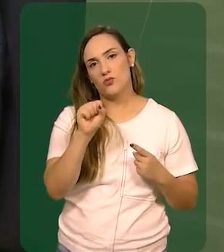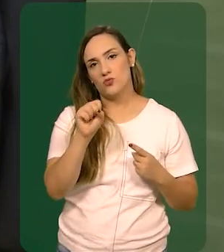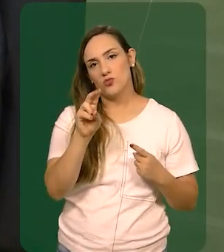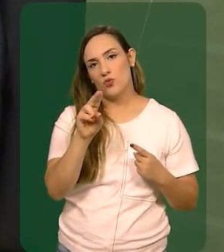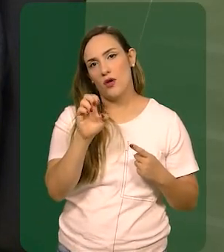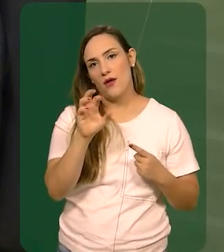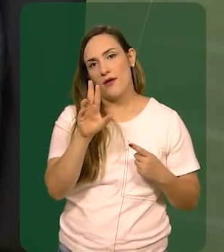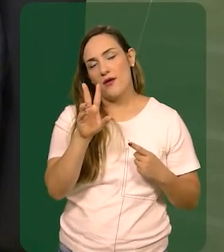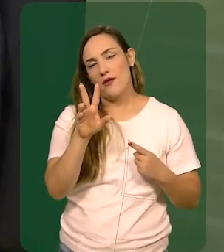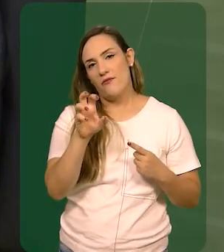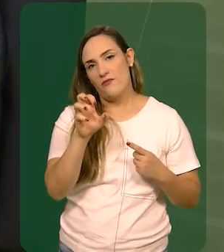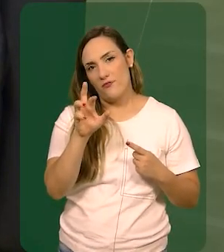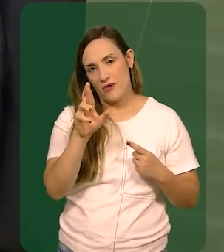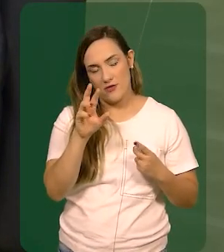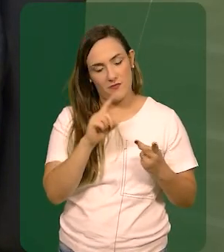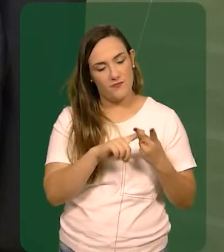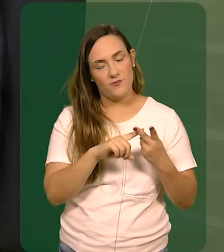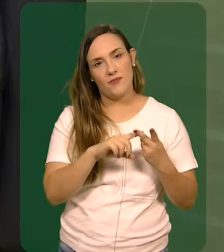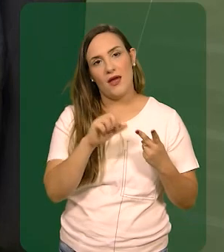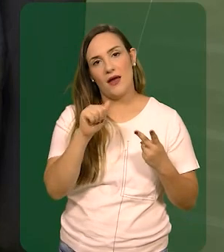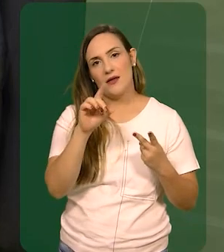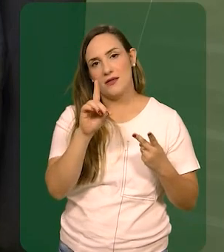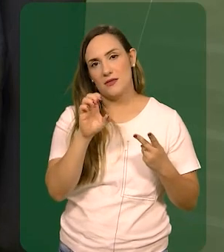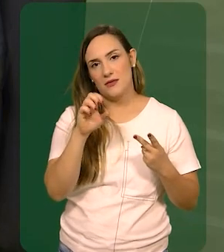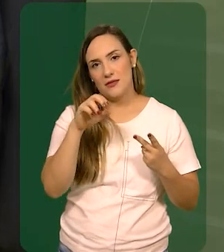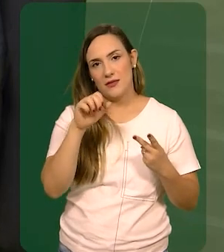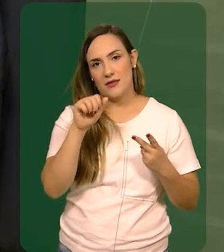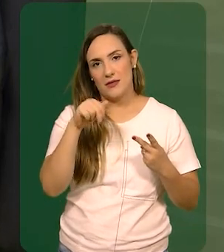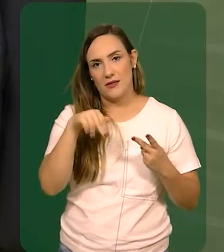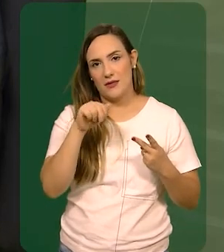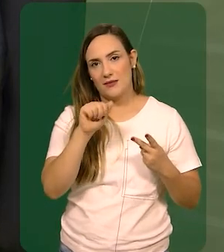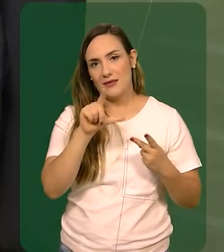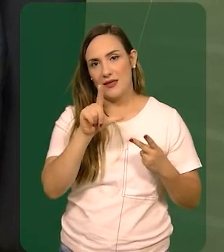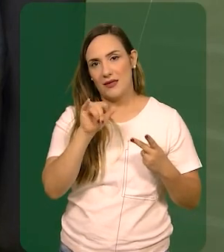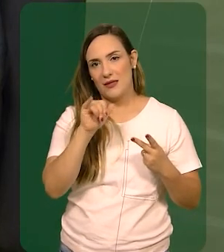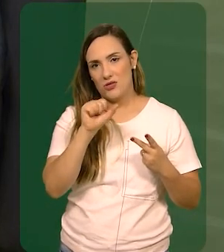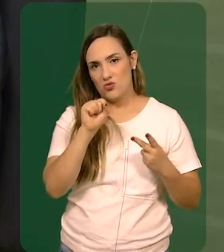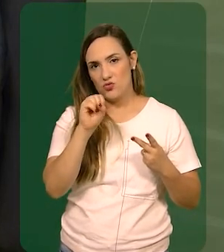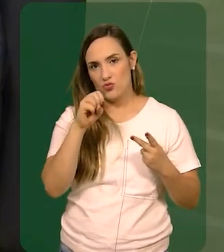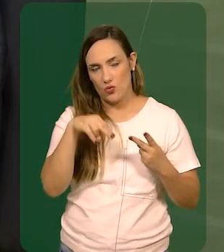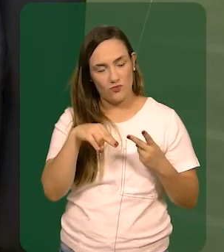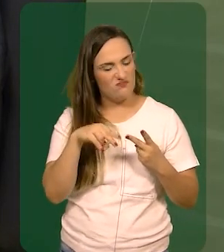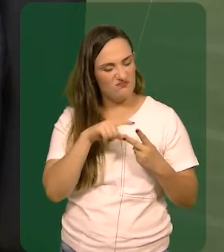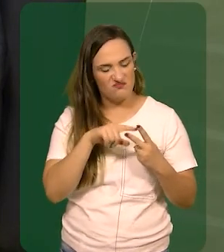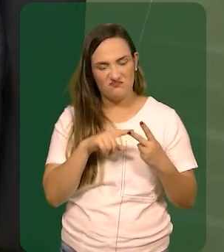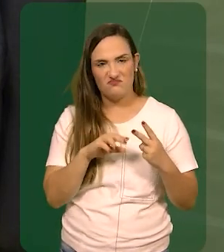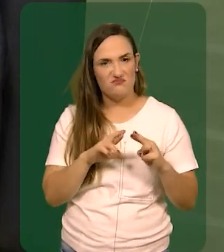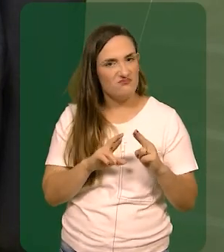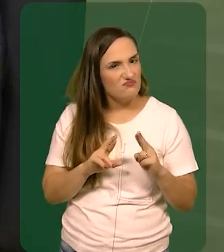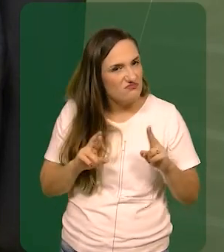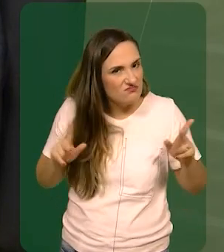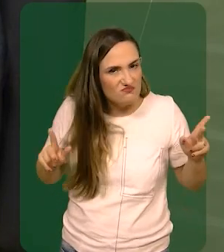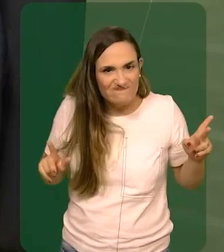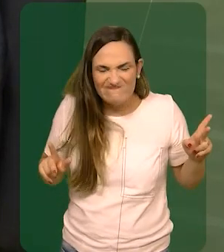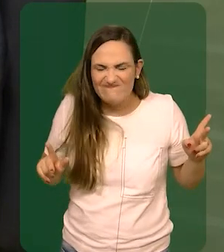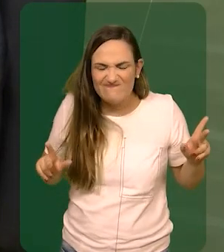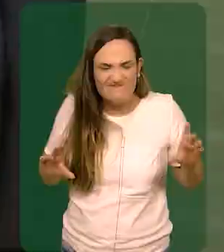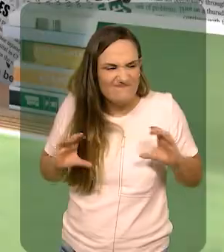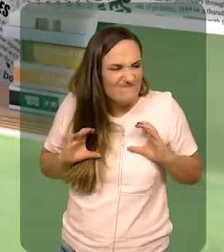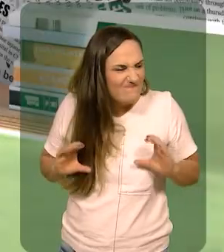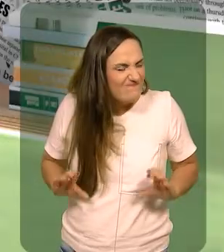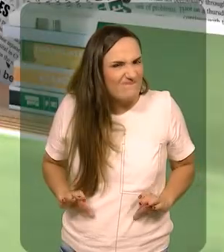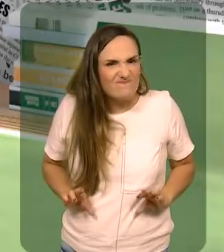o Adenailson. Né? São pessoas assim que você vê o diferencial de como entrou no programa e como está